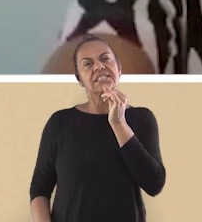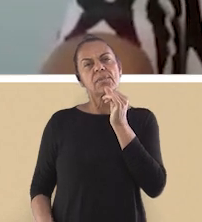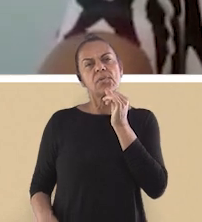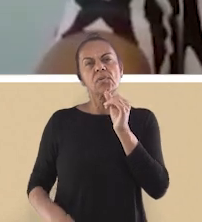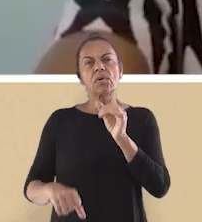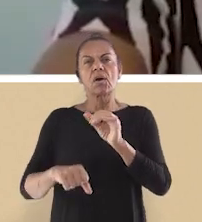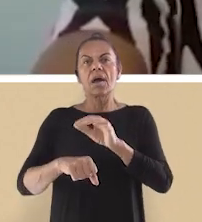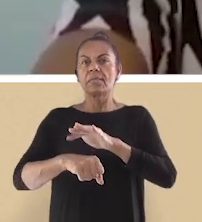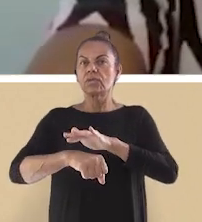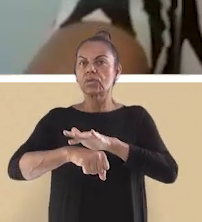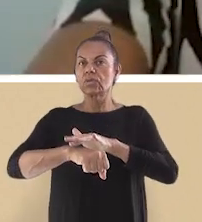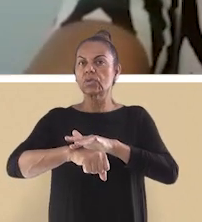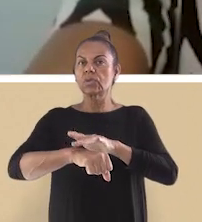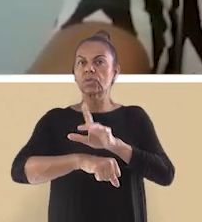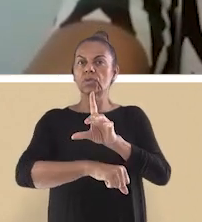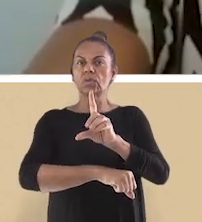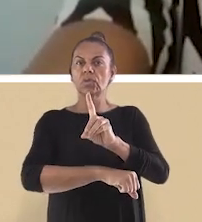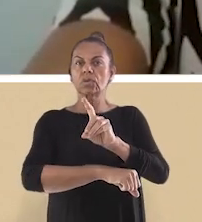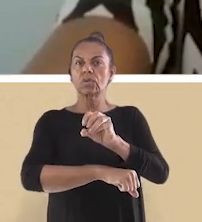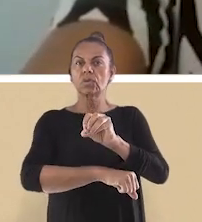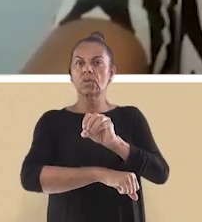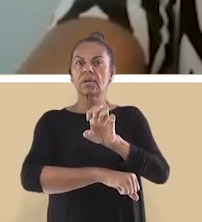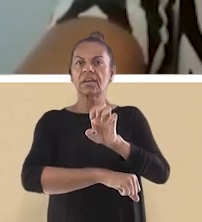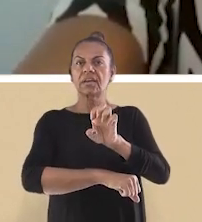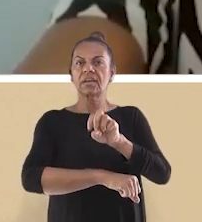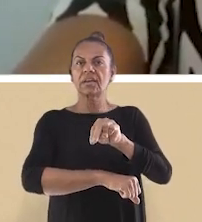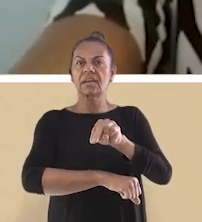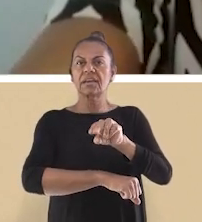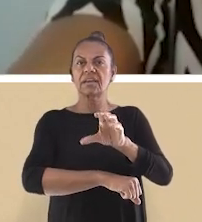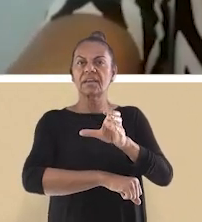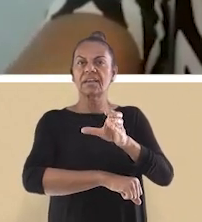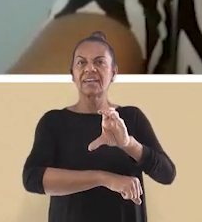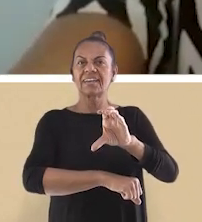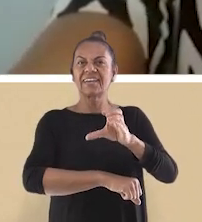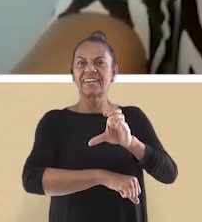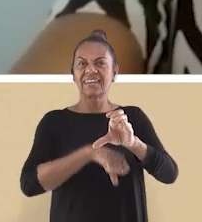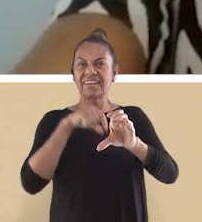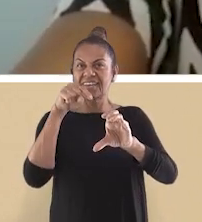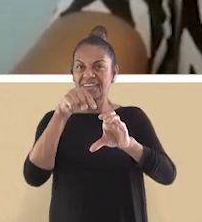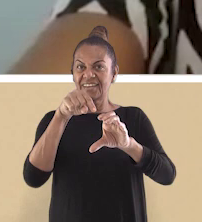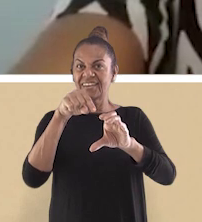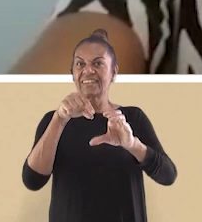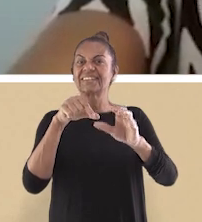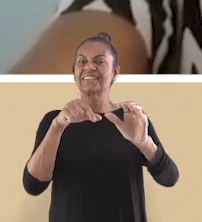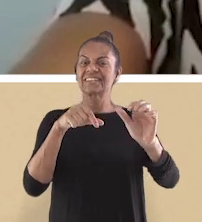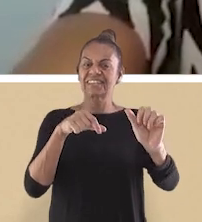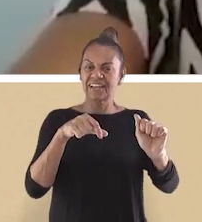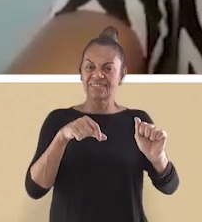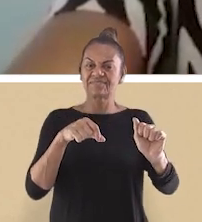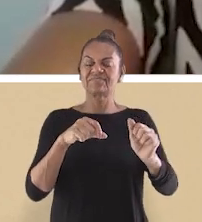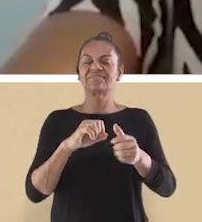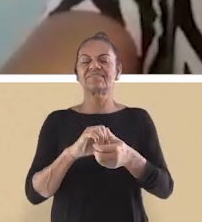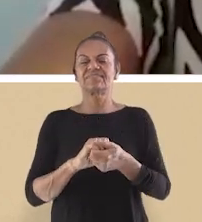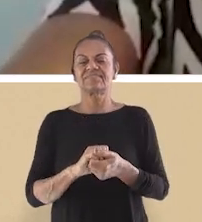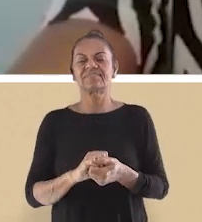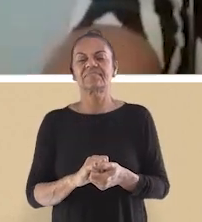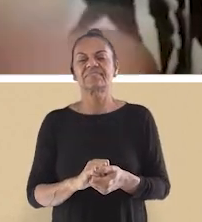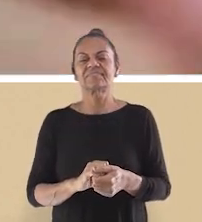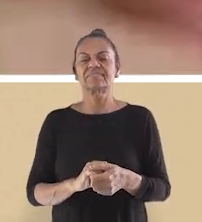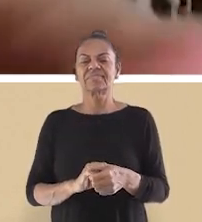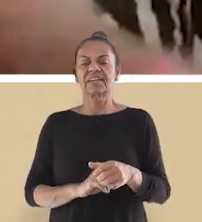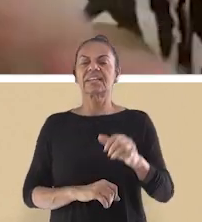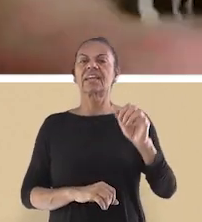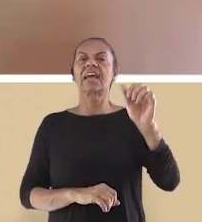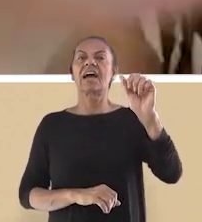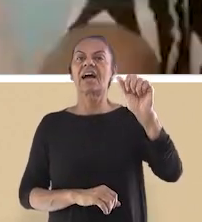palavra doença, se usa C cedilha A. Ele é utilizado na frente de 3 vogais